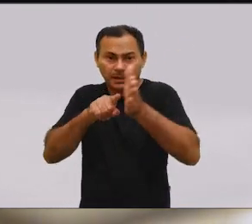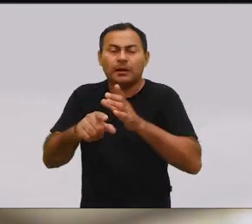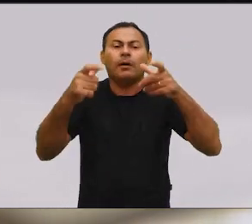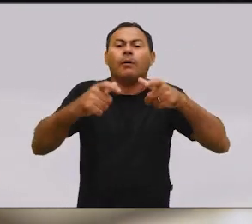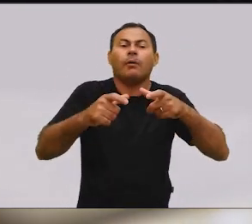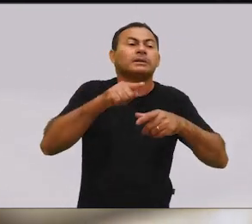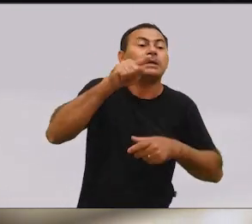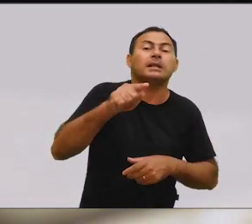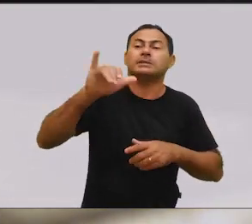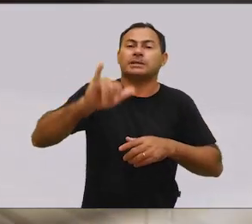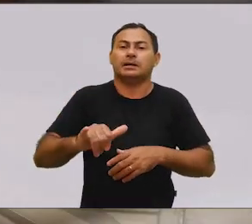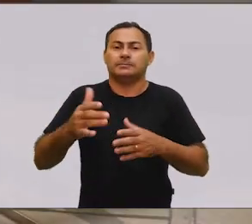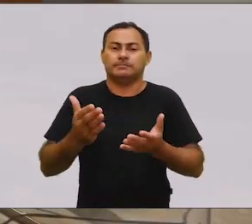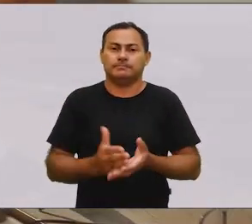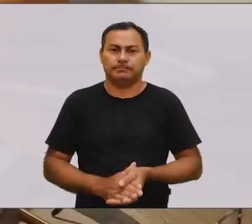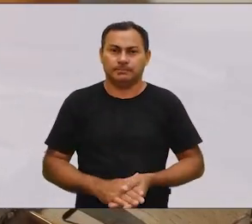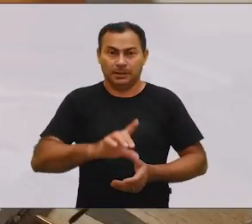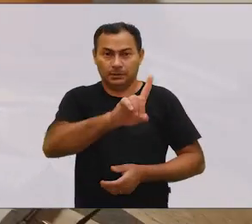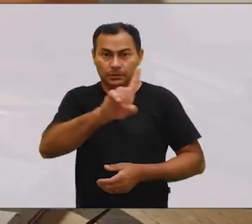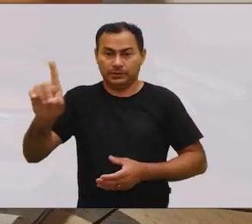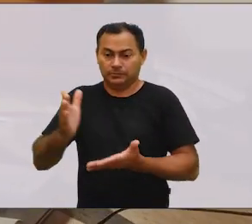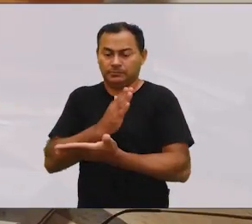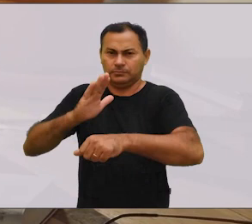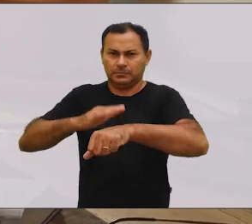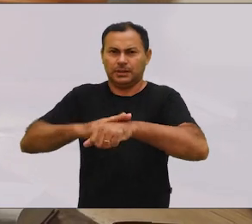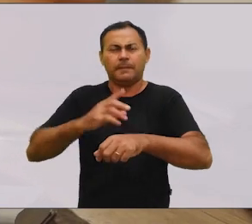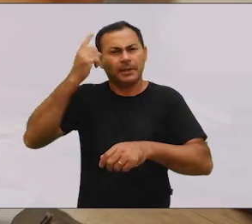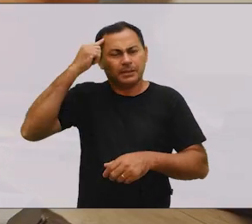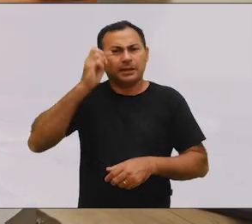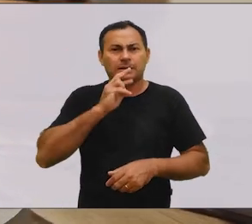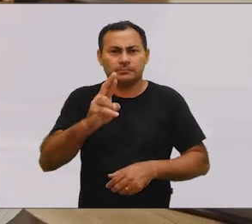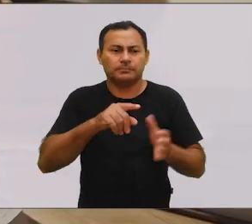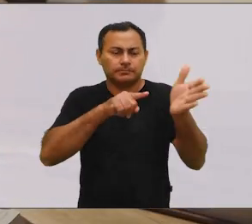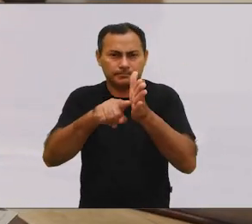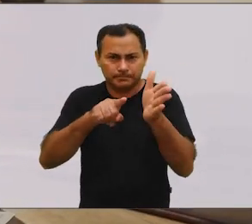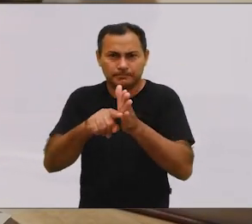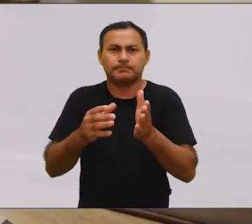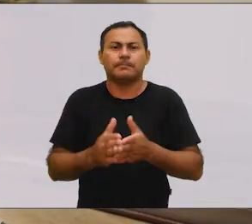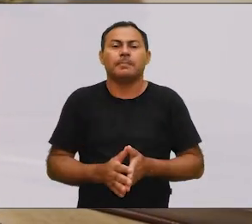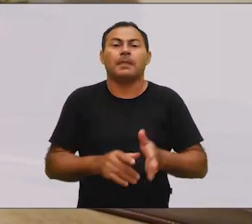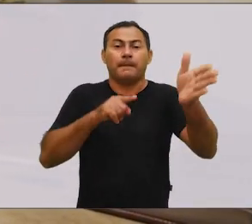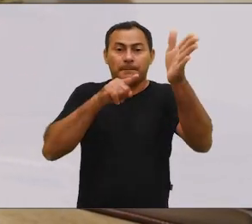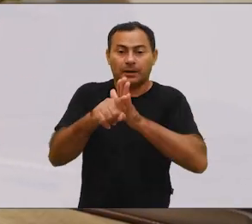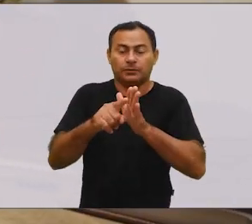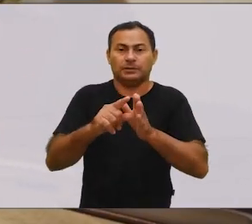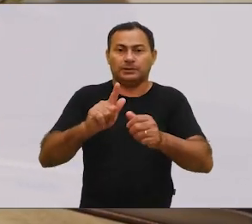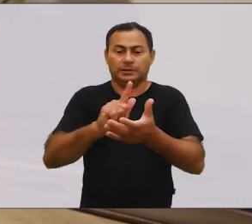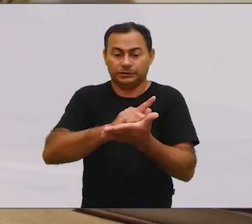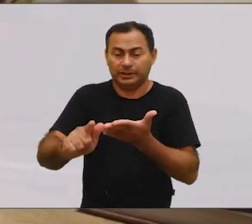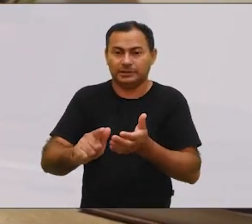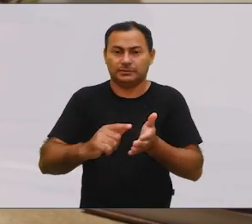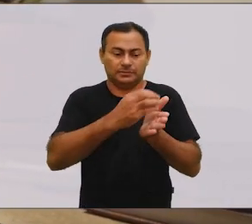pergunta: onde ele está? Durante algum tempo pensei nas respostas para estas perguntas. A pergunta de